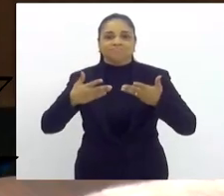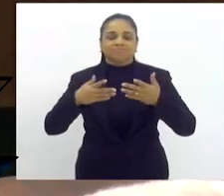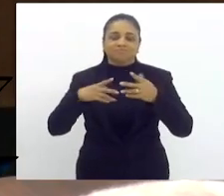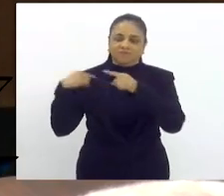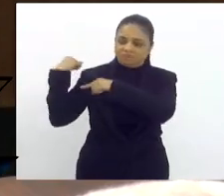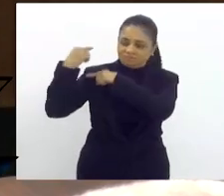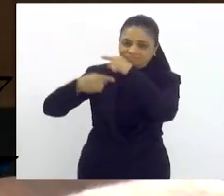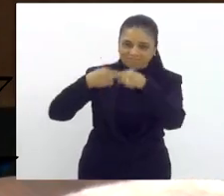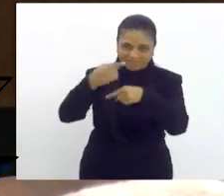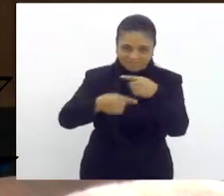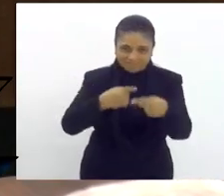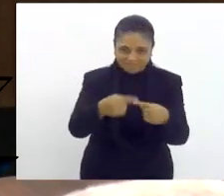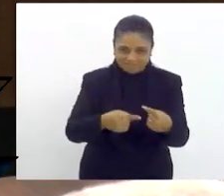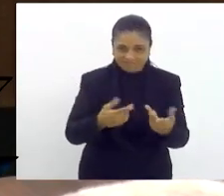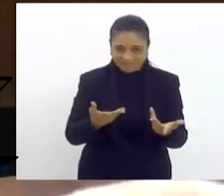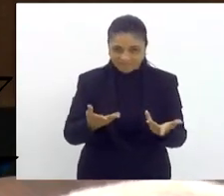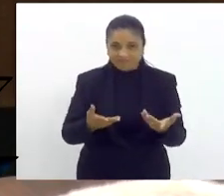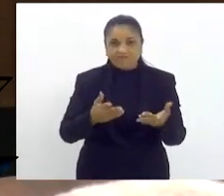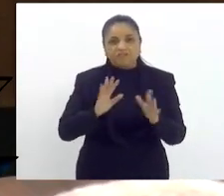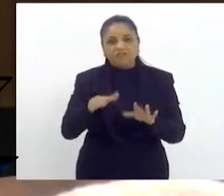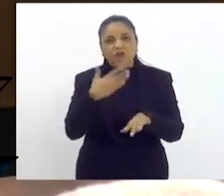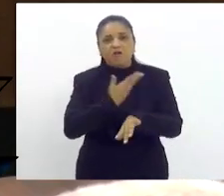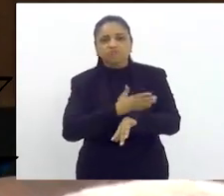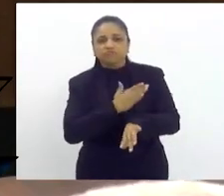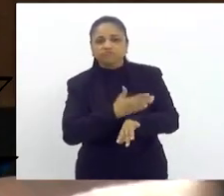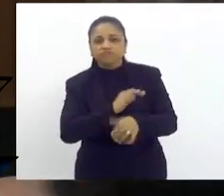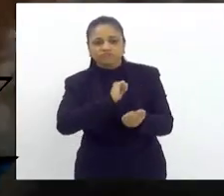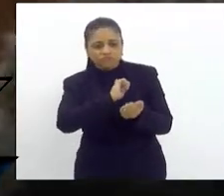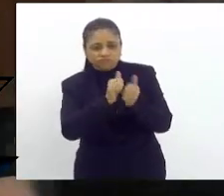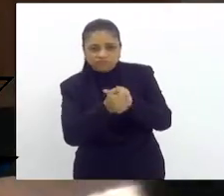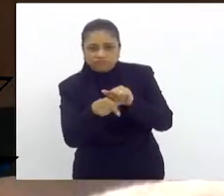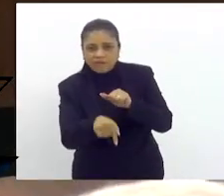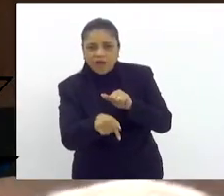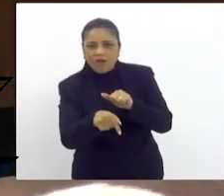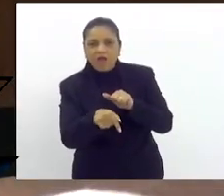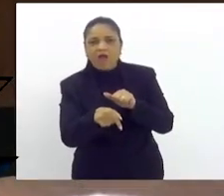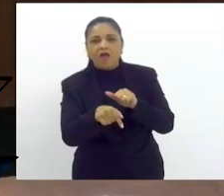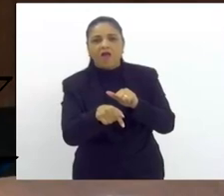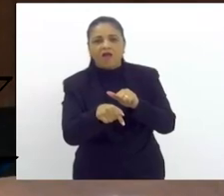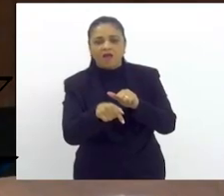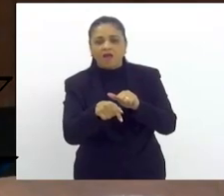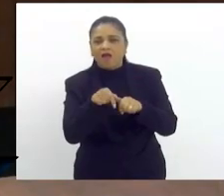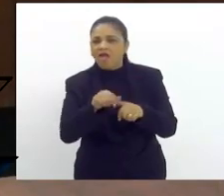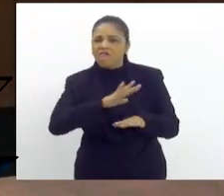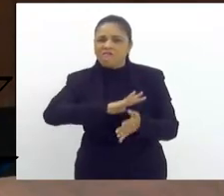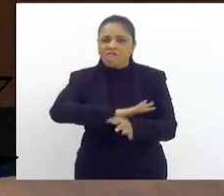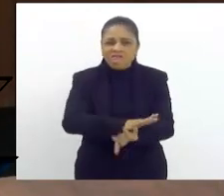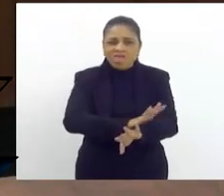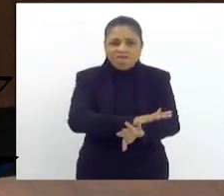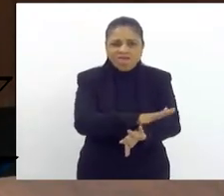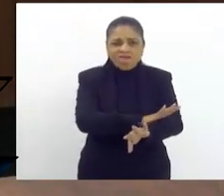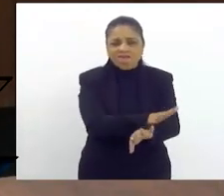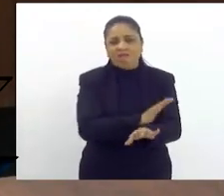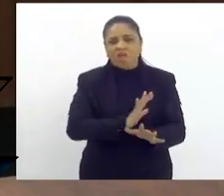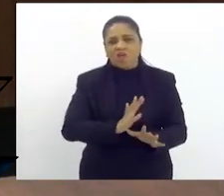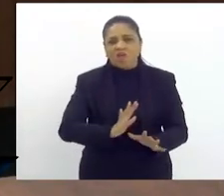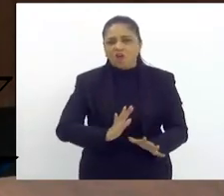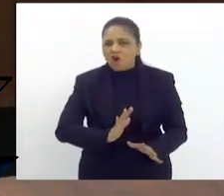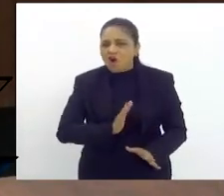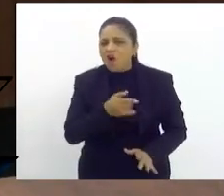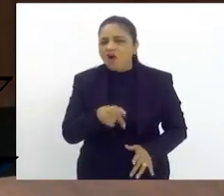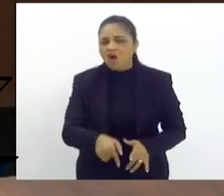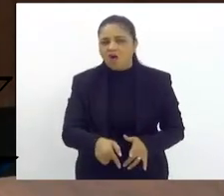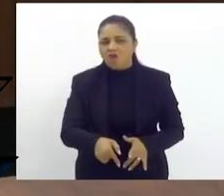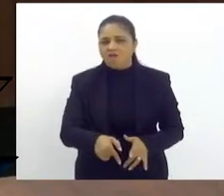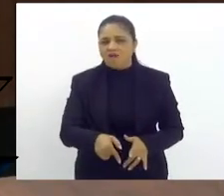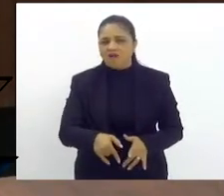gerações e é uma prática absolutamente covarde assim como tem sido covarde